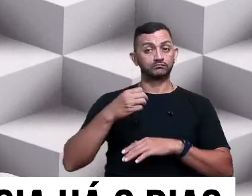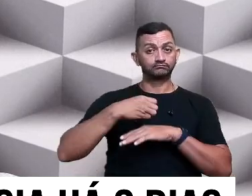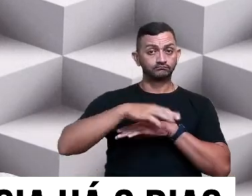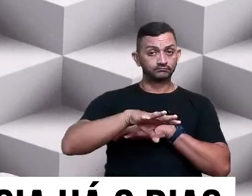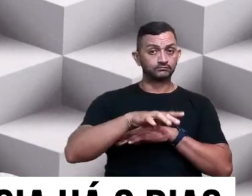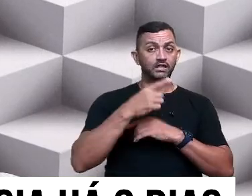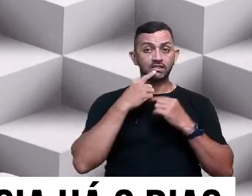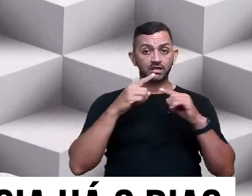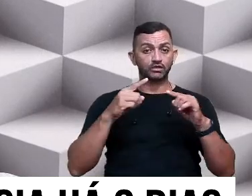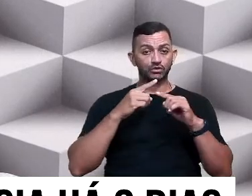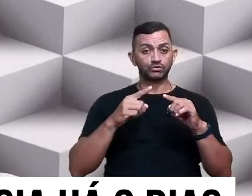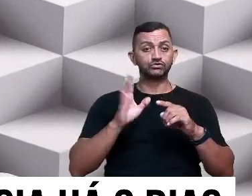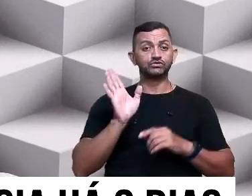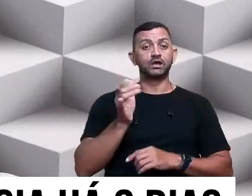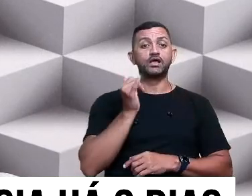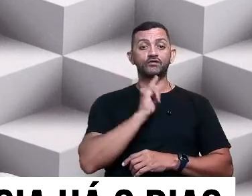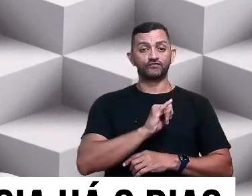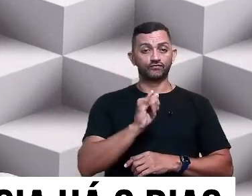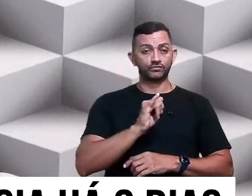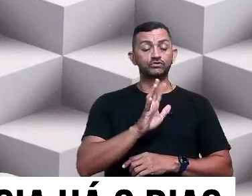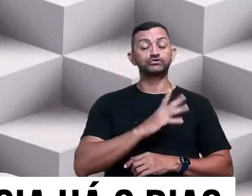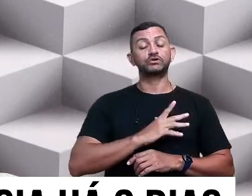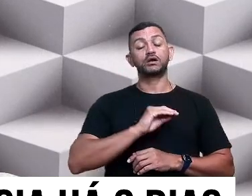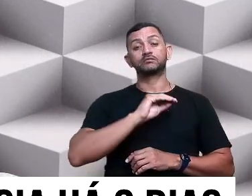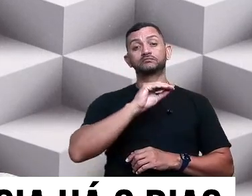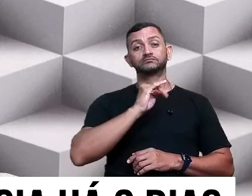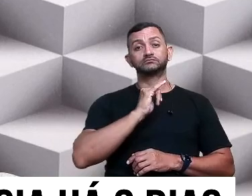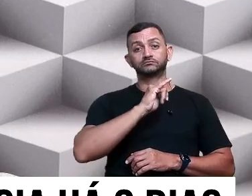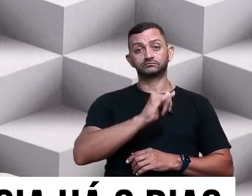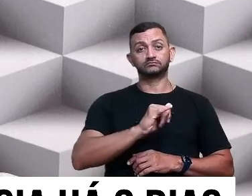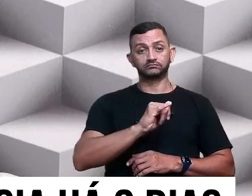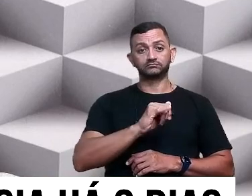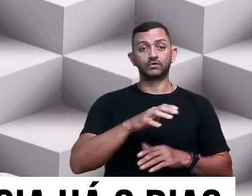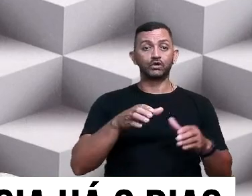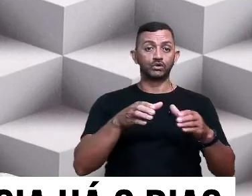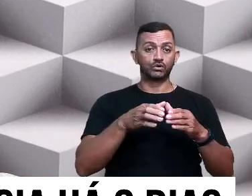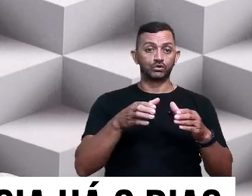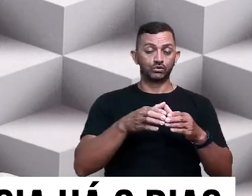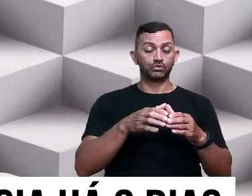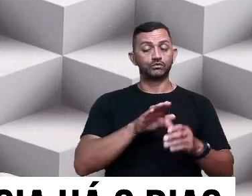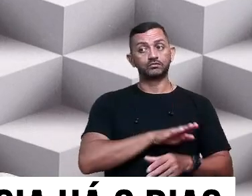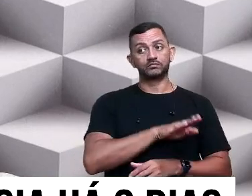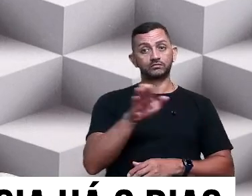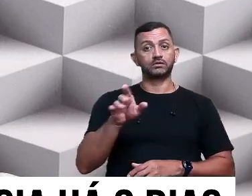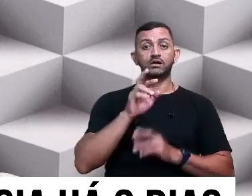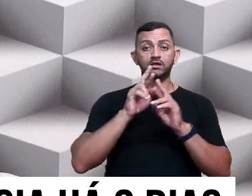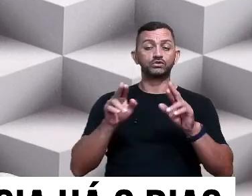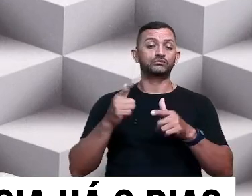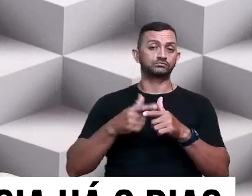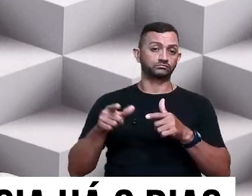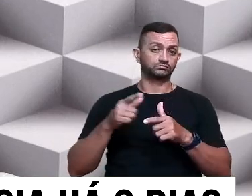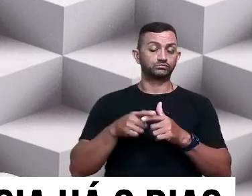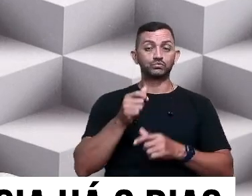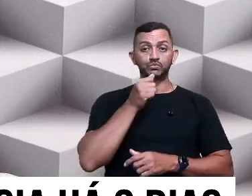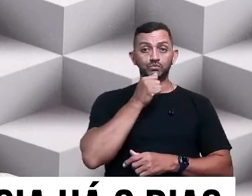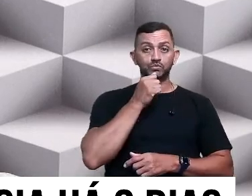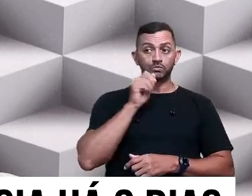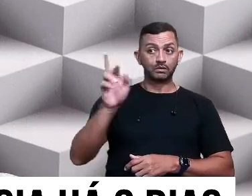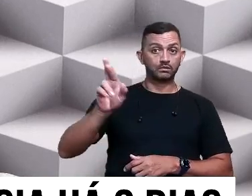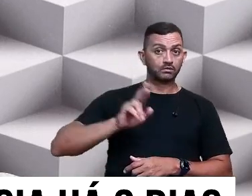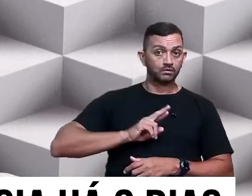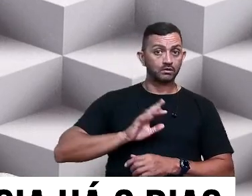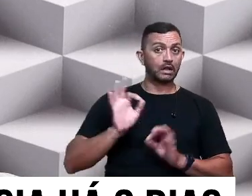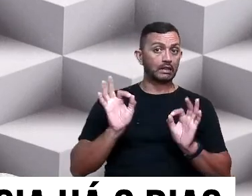claro, repassando a denúncia, e aí eles informaram que repassaram a demanda para a equipe de campo para que resolvesse a situação. A gente ainda